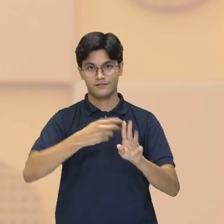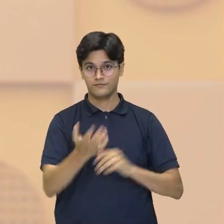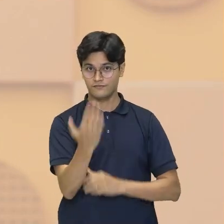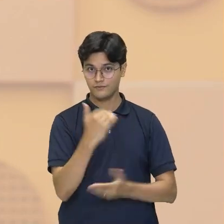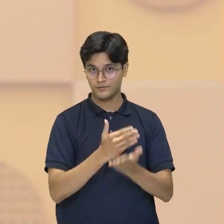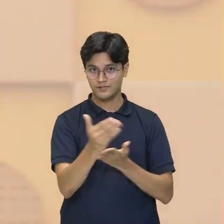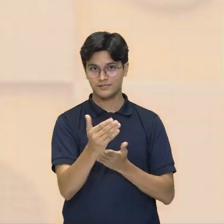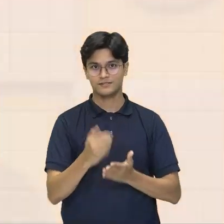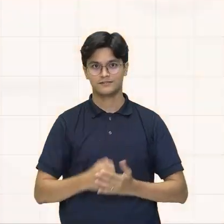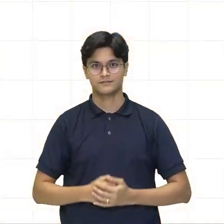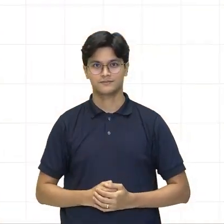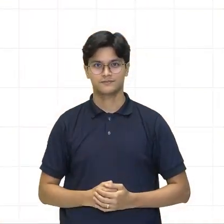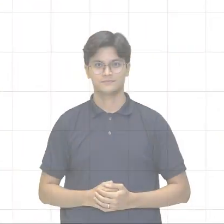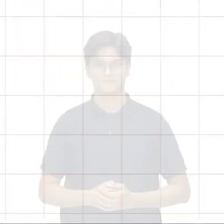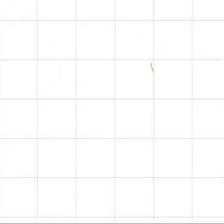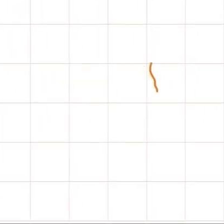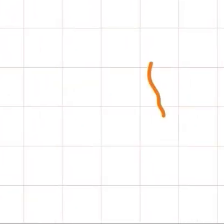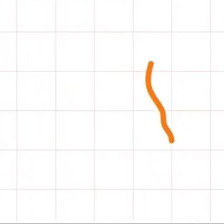aula?